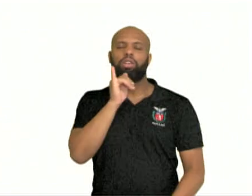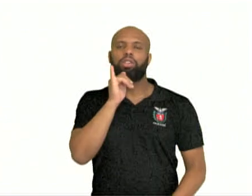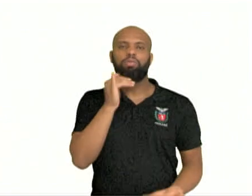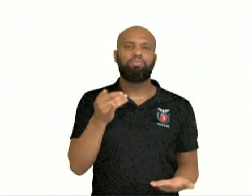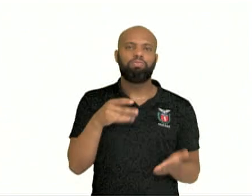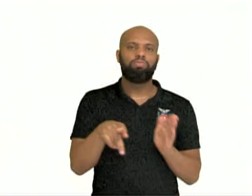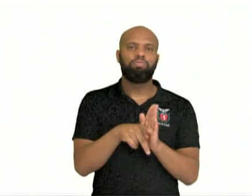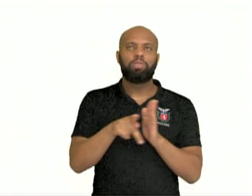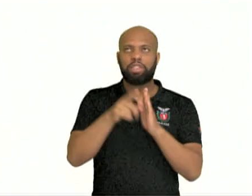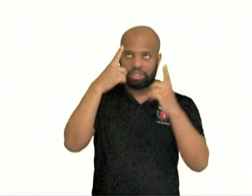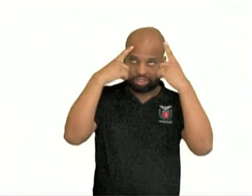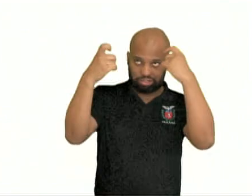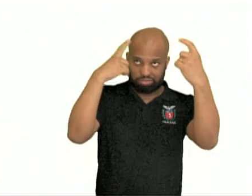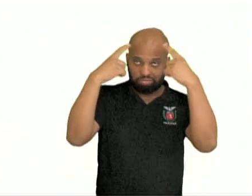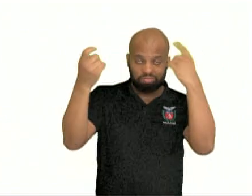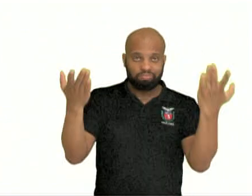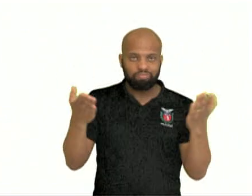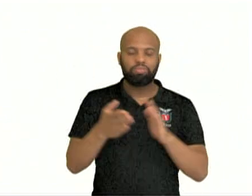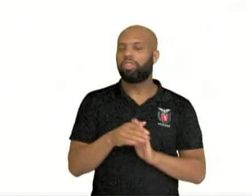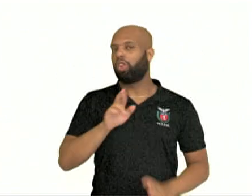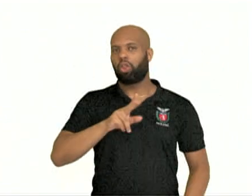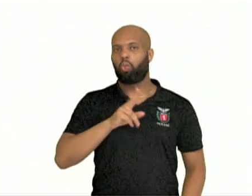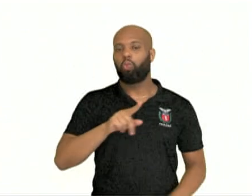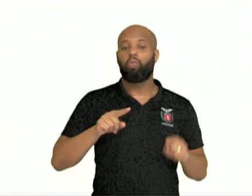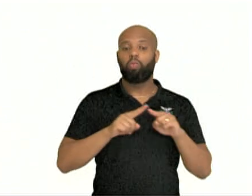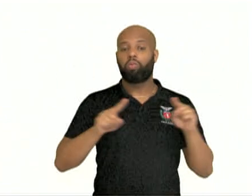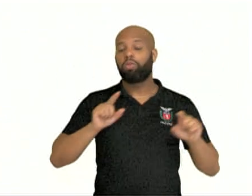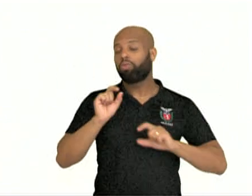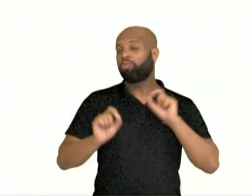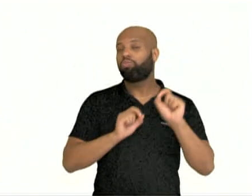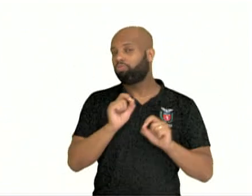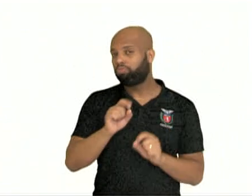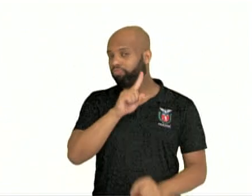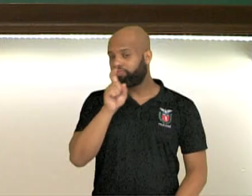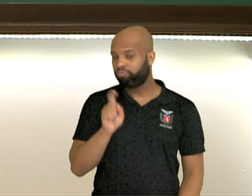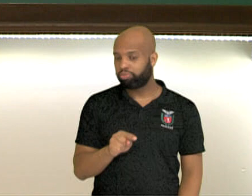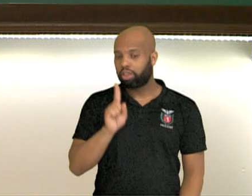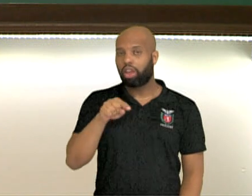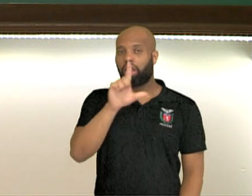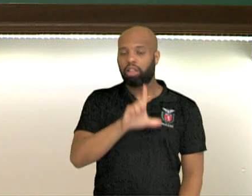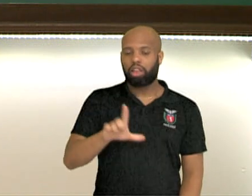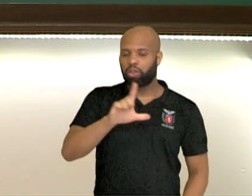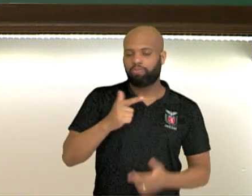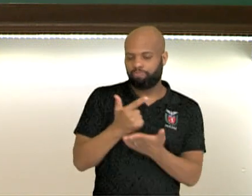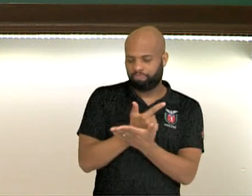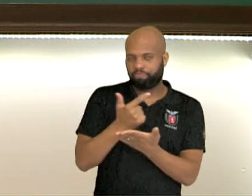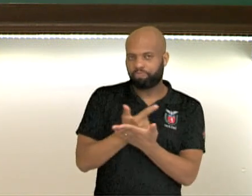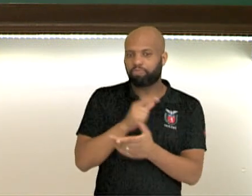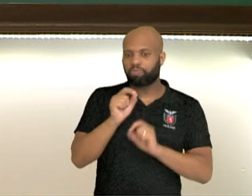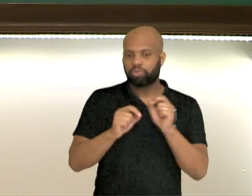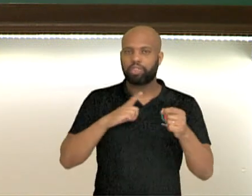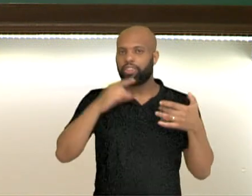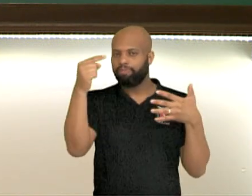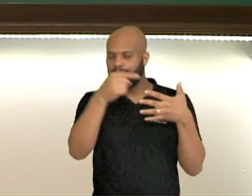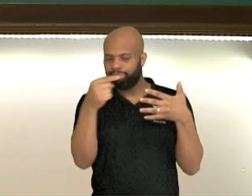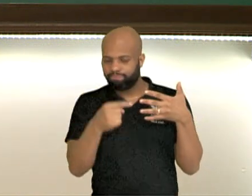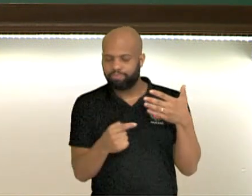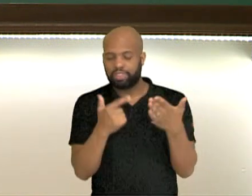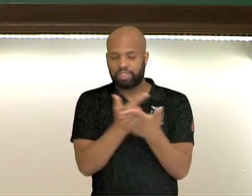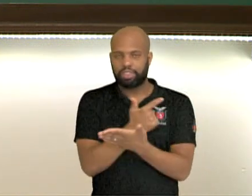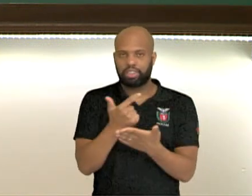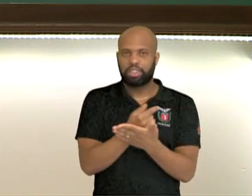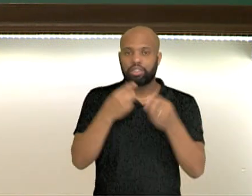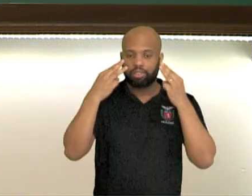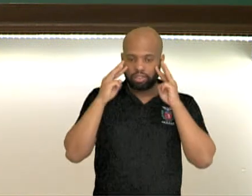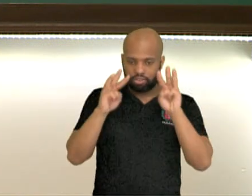à ficção, à aventura, e sim uma literatura, claro, dentro das várias obras de Maquiavel, tem